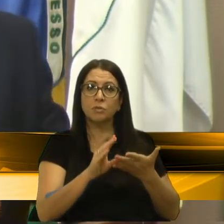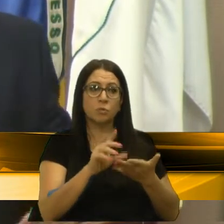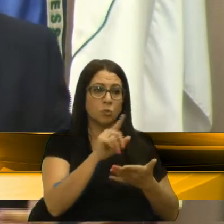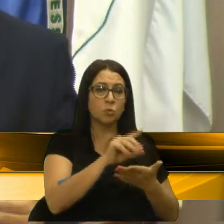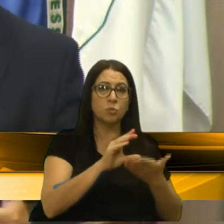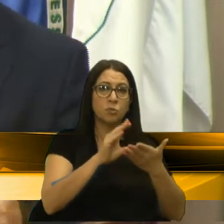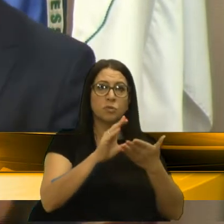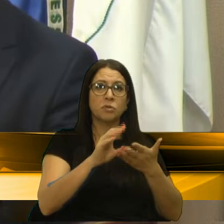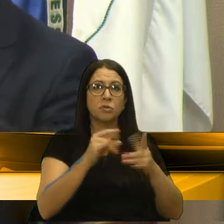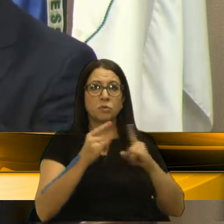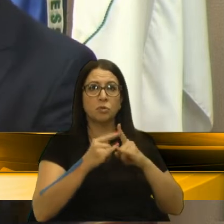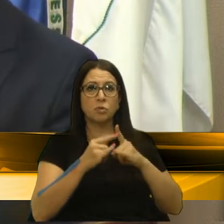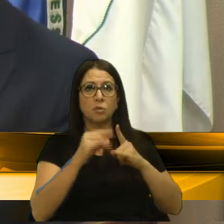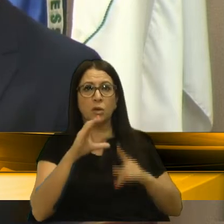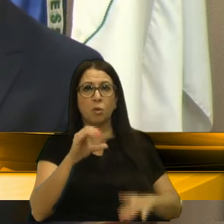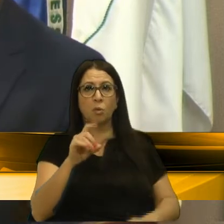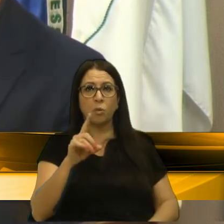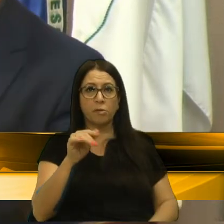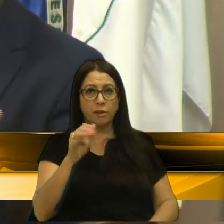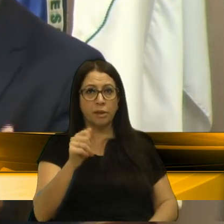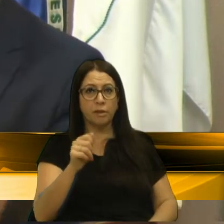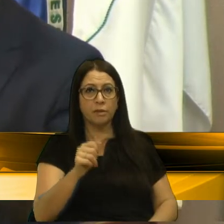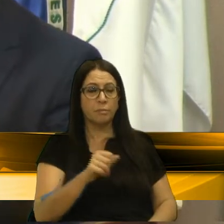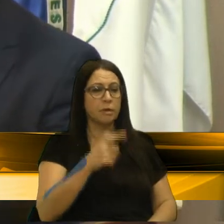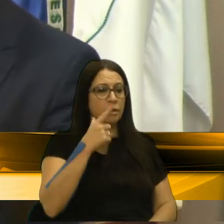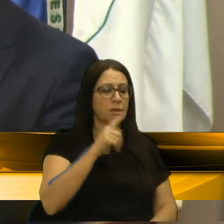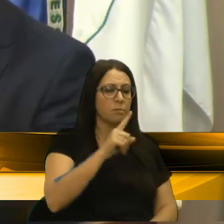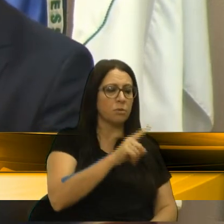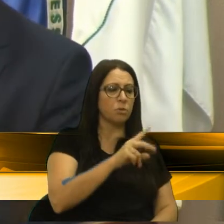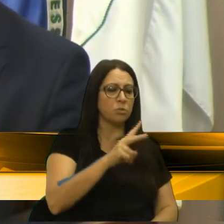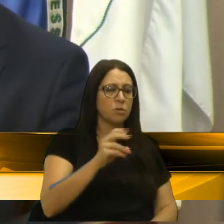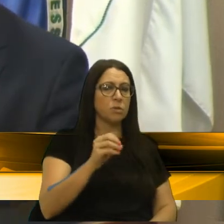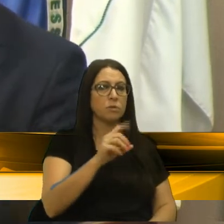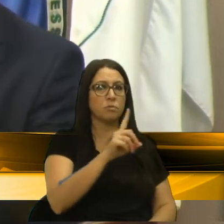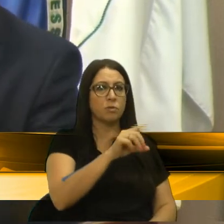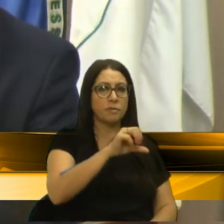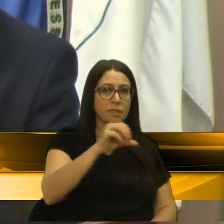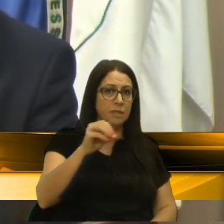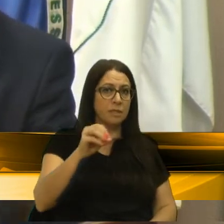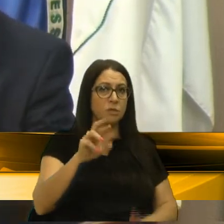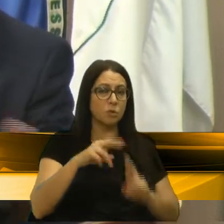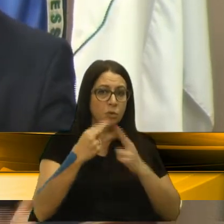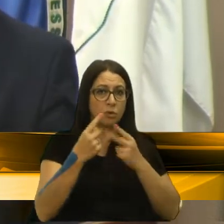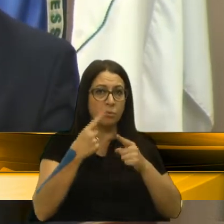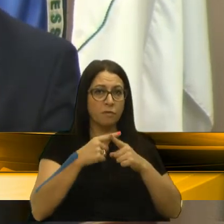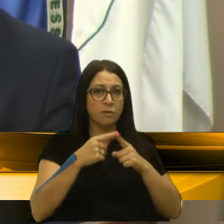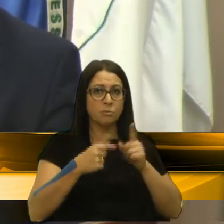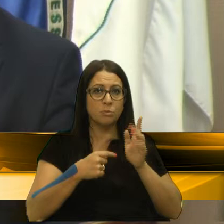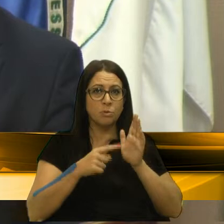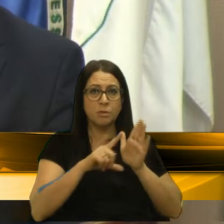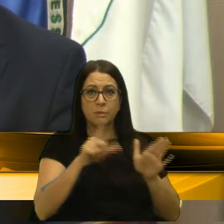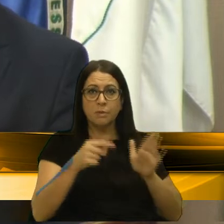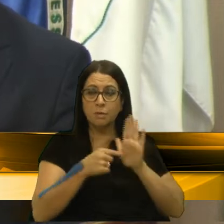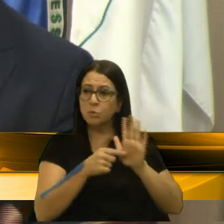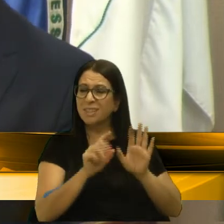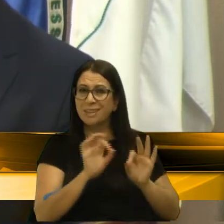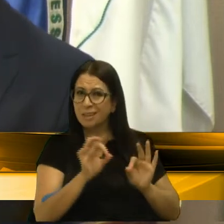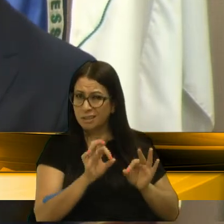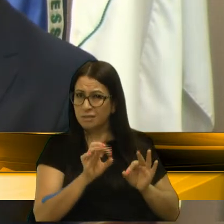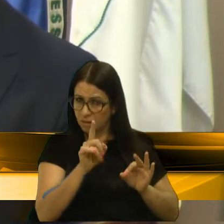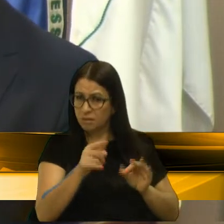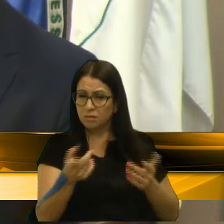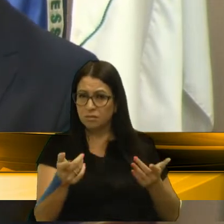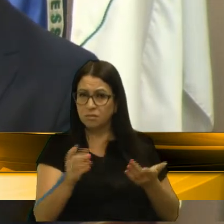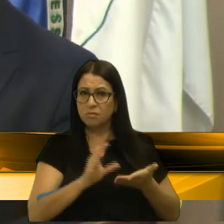uma instituição como a Codeca é para ganhar R$ 1.200, R$ 1.800, R$ 1.900, se reunir uma vez por semana e não apontar nada. É para isso que